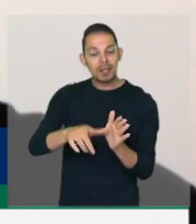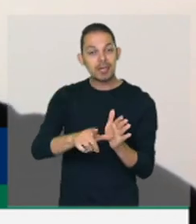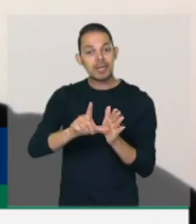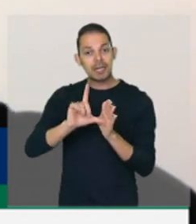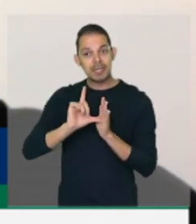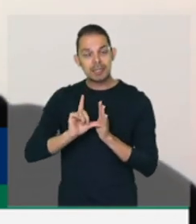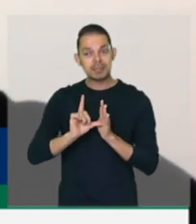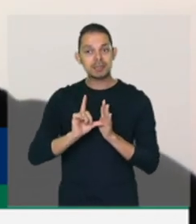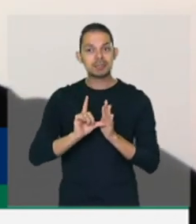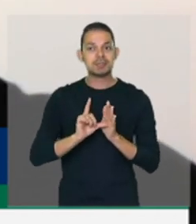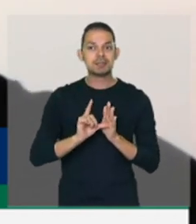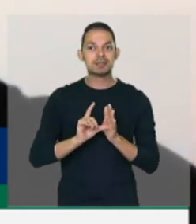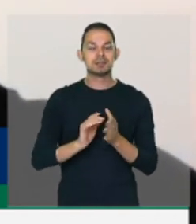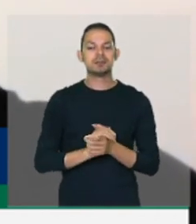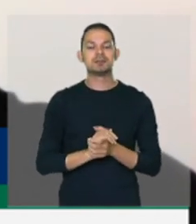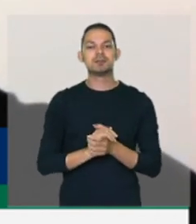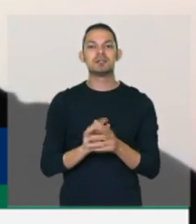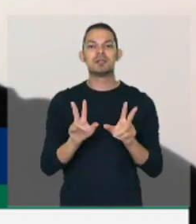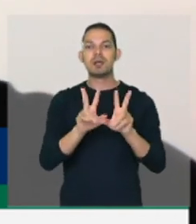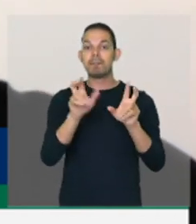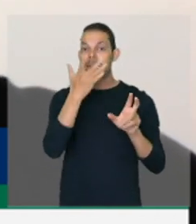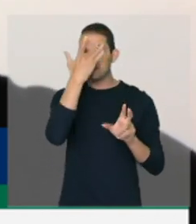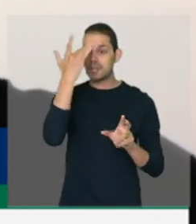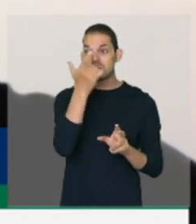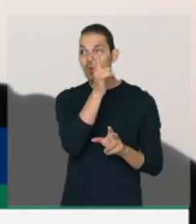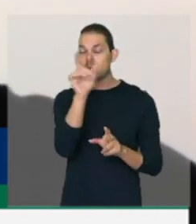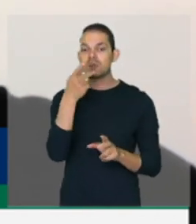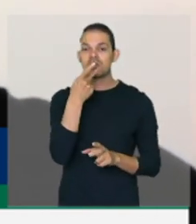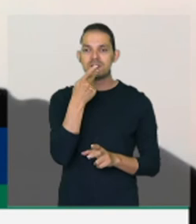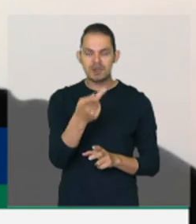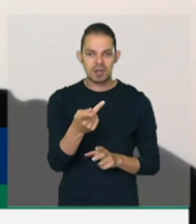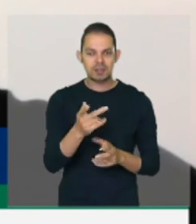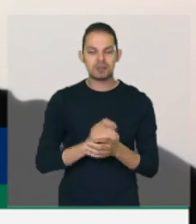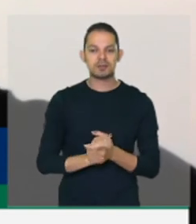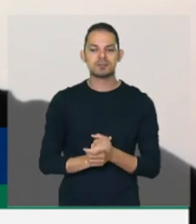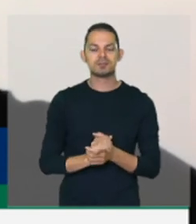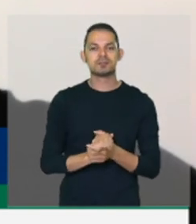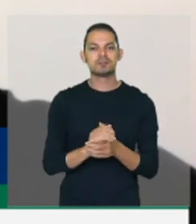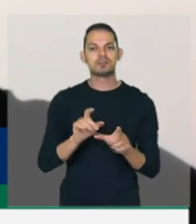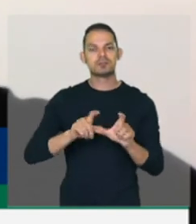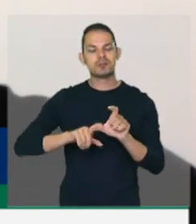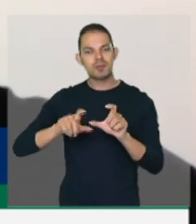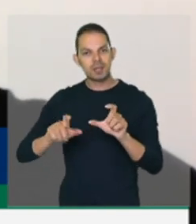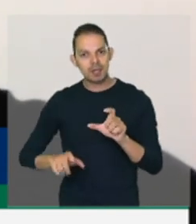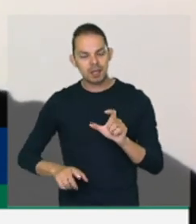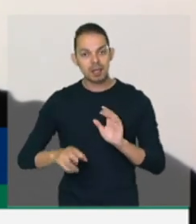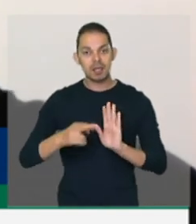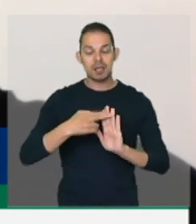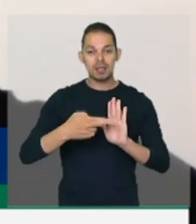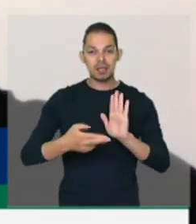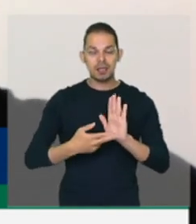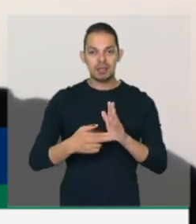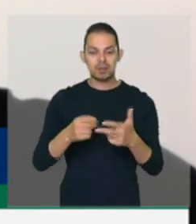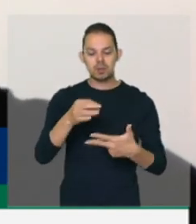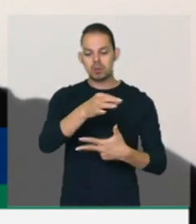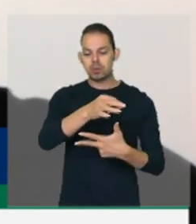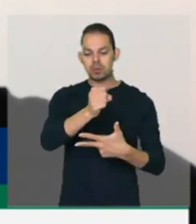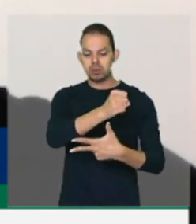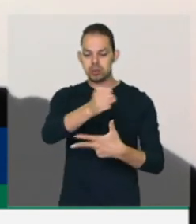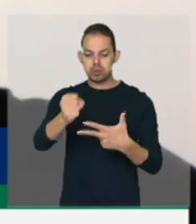parte. Abre aspas. Na independência harmoniosa que rege o princípio da separação dos poderes,